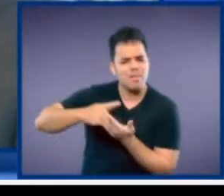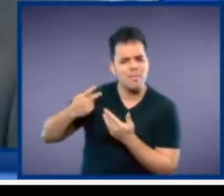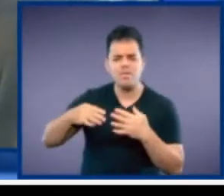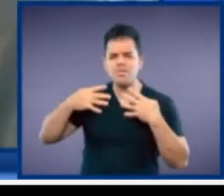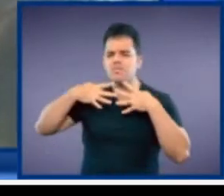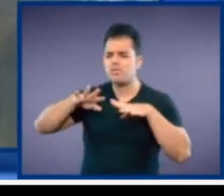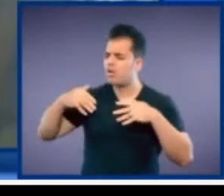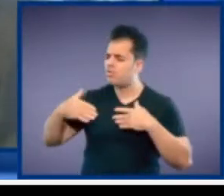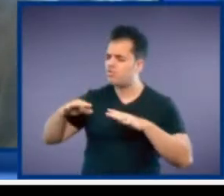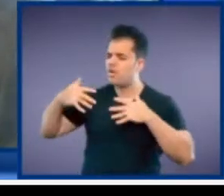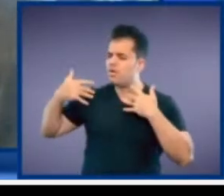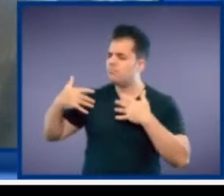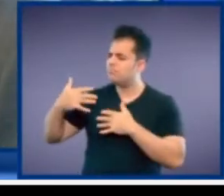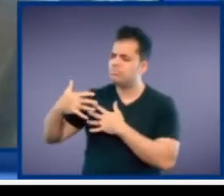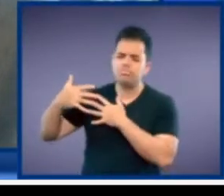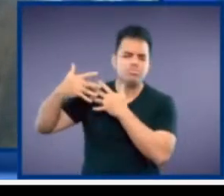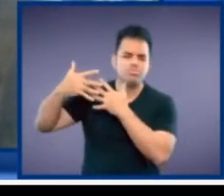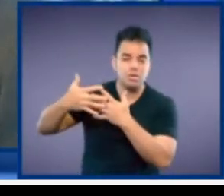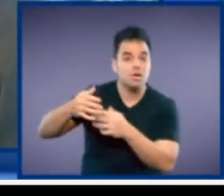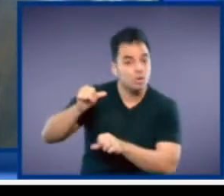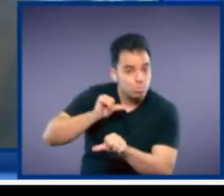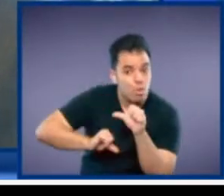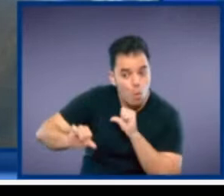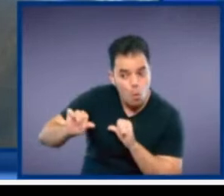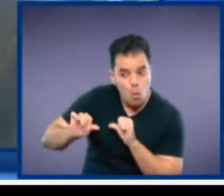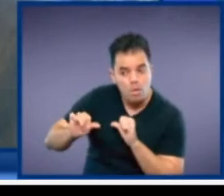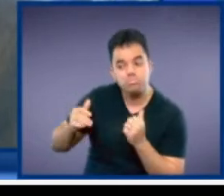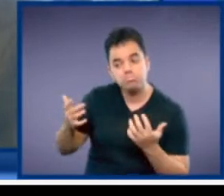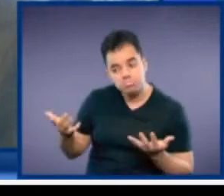mas alteraram e depois, pelo menos,